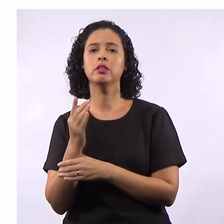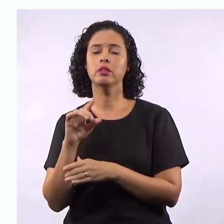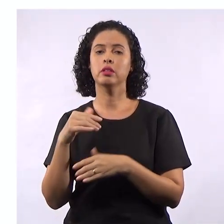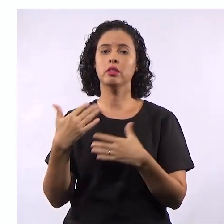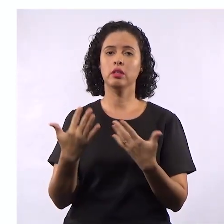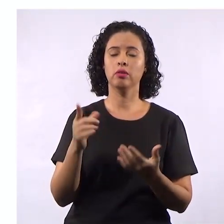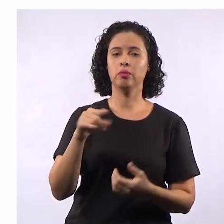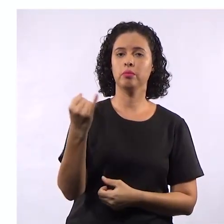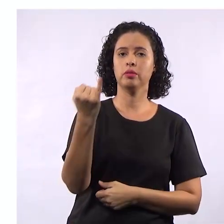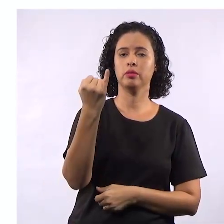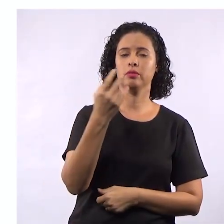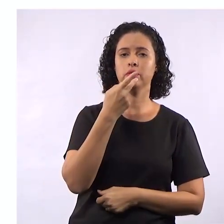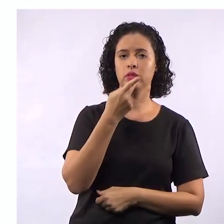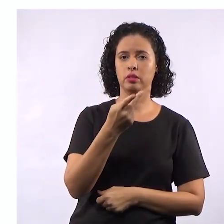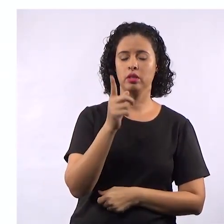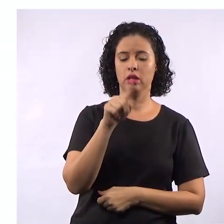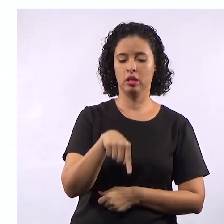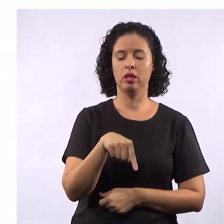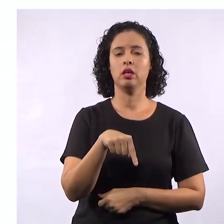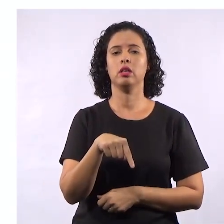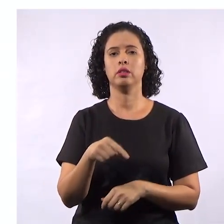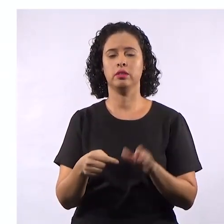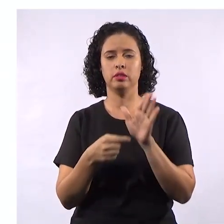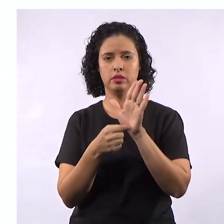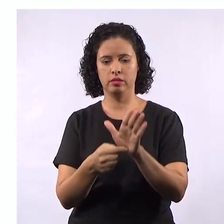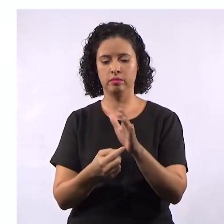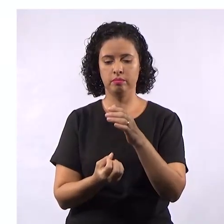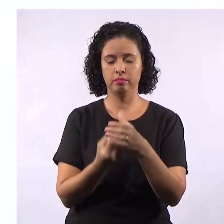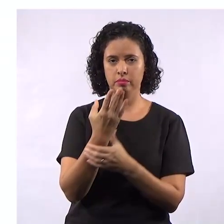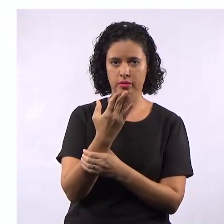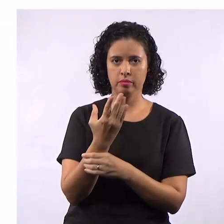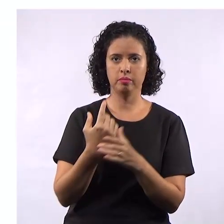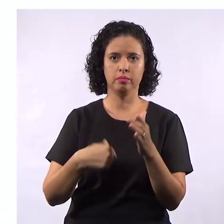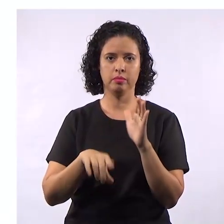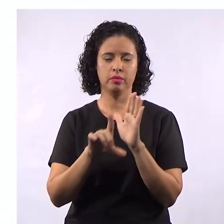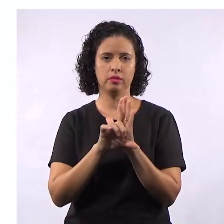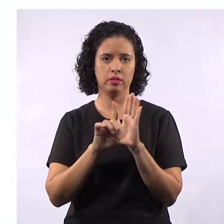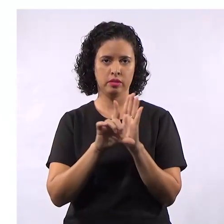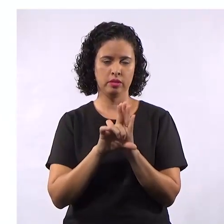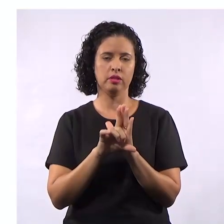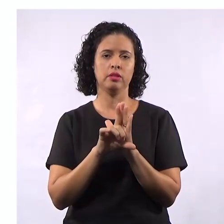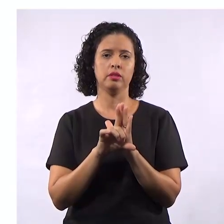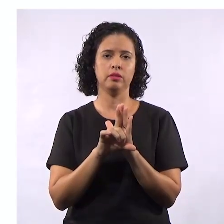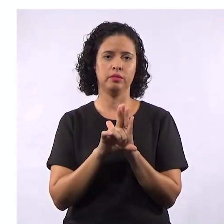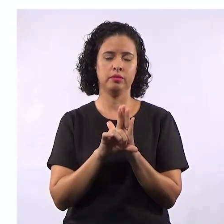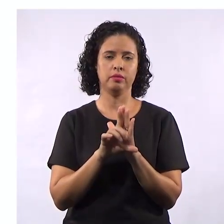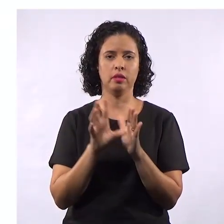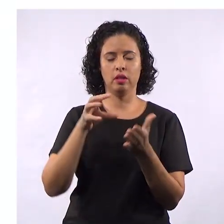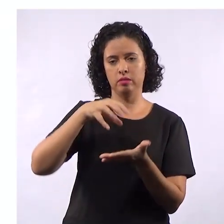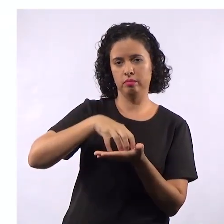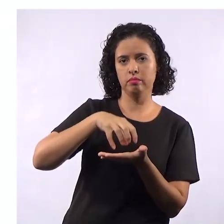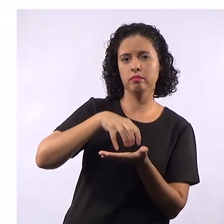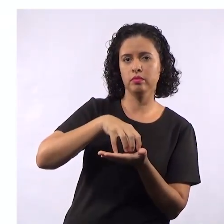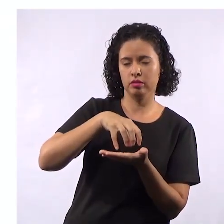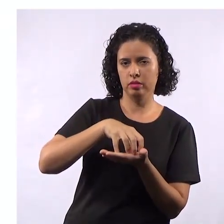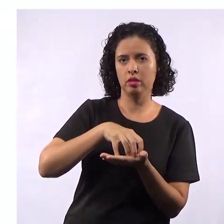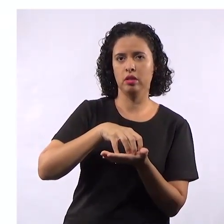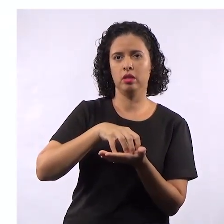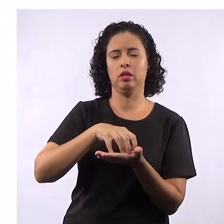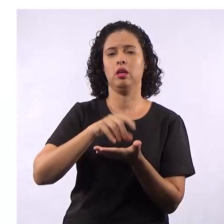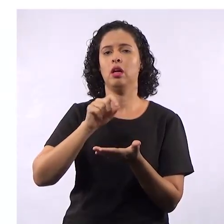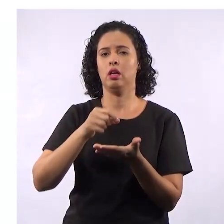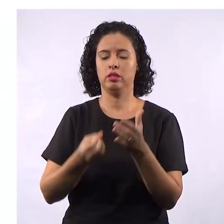tratar de condomínio, que é a propriedade comum ou conjunto sobre alguma coisa, este não possui personalidade jurídica, tá? O problema está